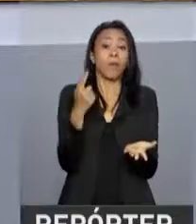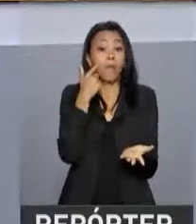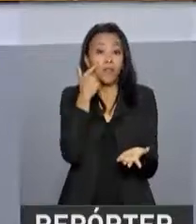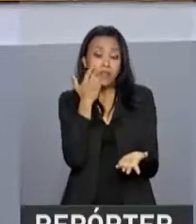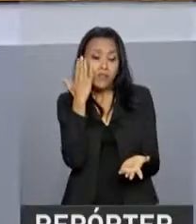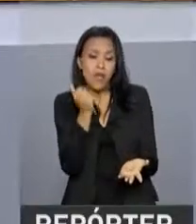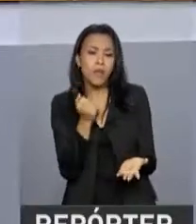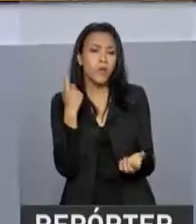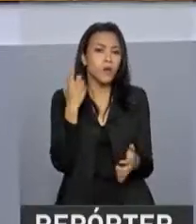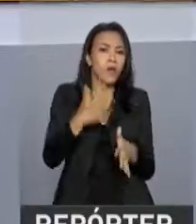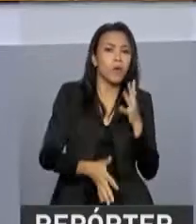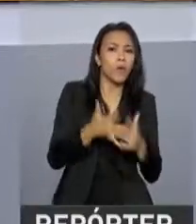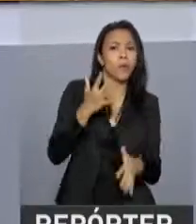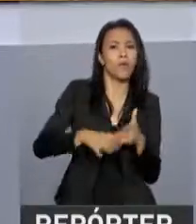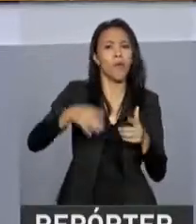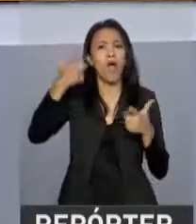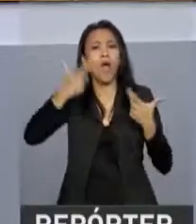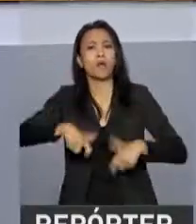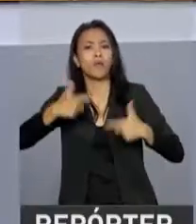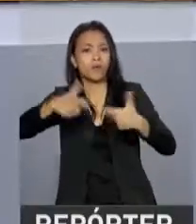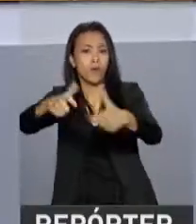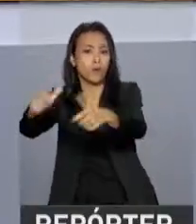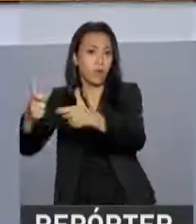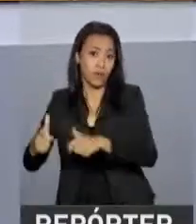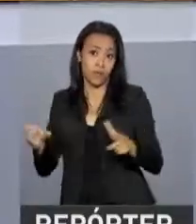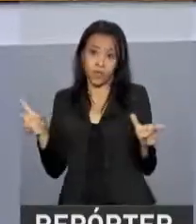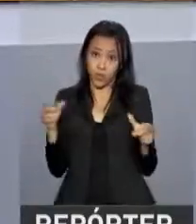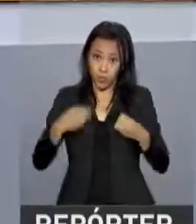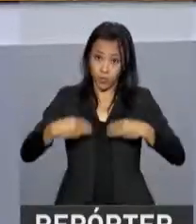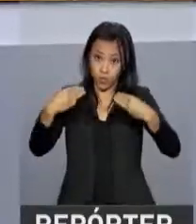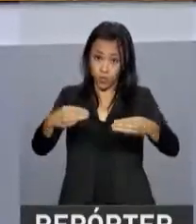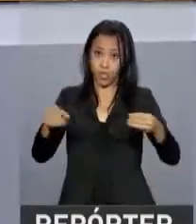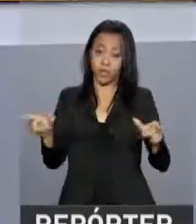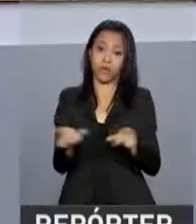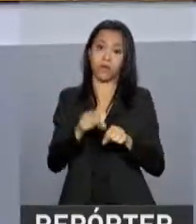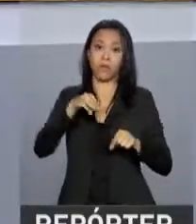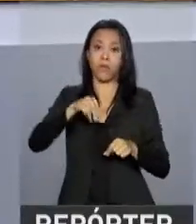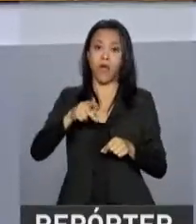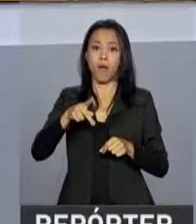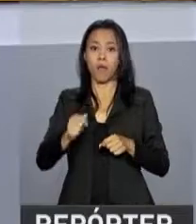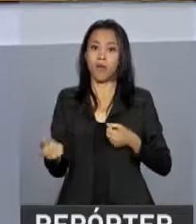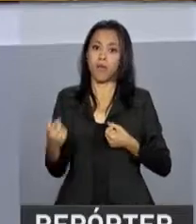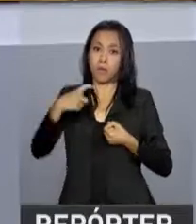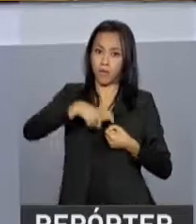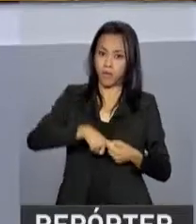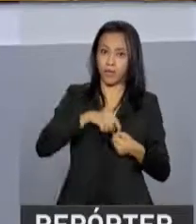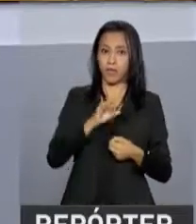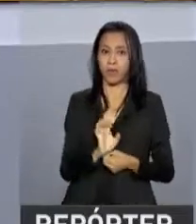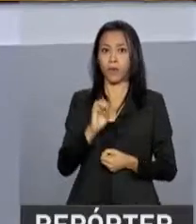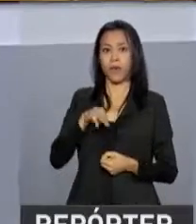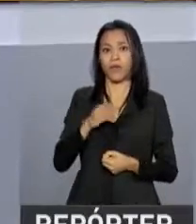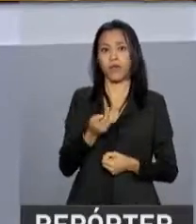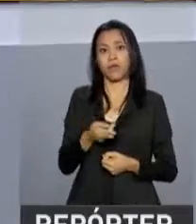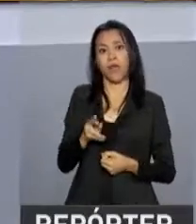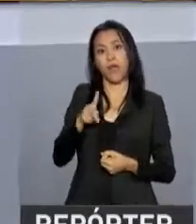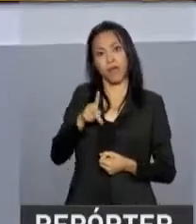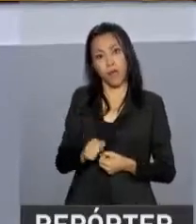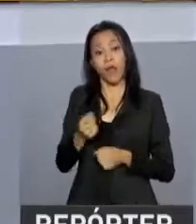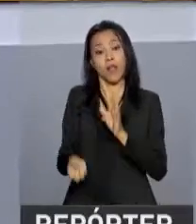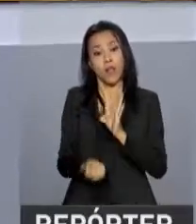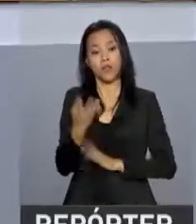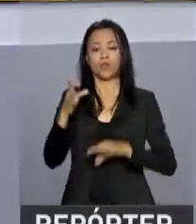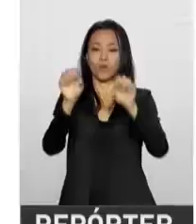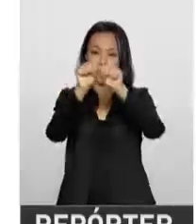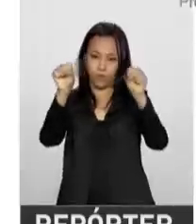gargalos o ministério da agricultura pecuária e abastecimento em parceria com a embrapa lançou uma plataforma eletrônica